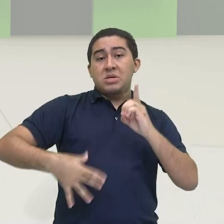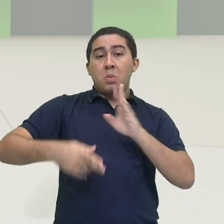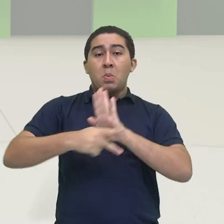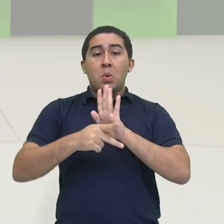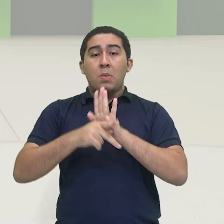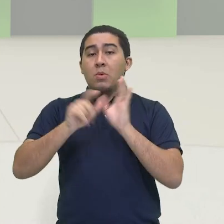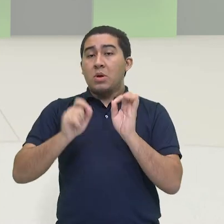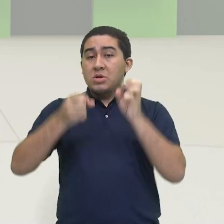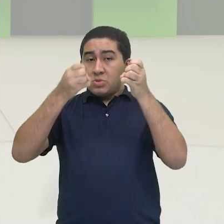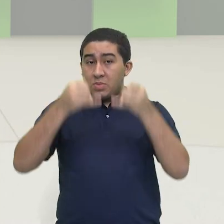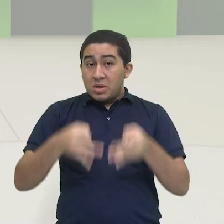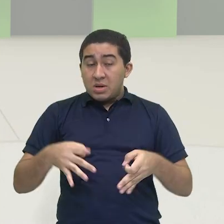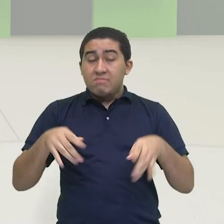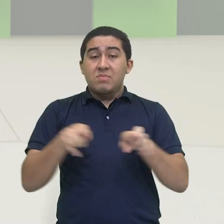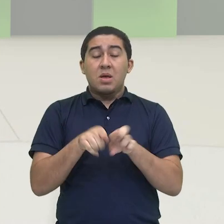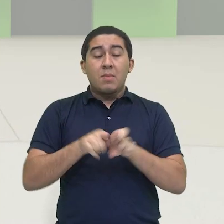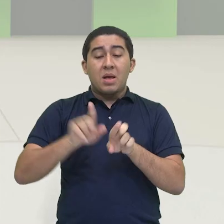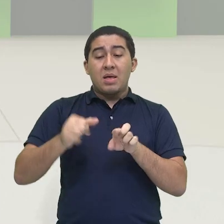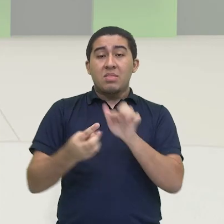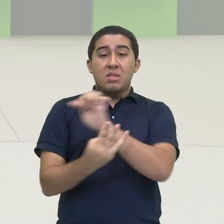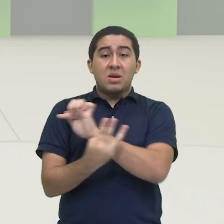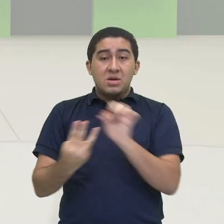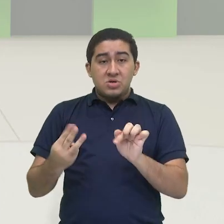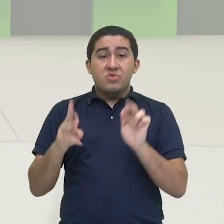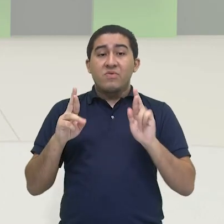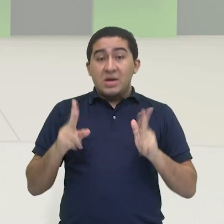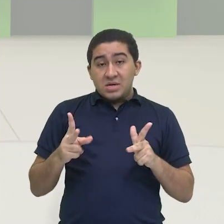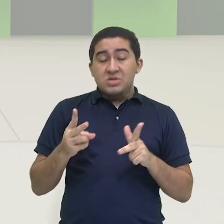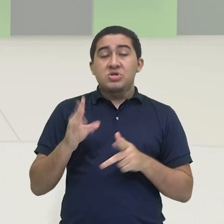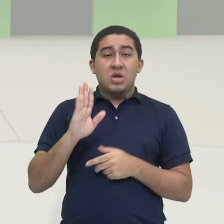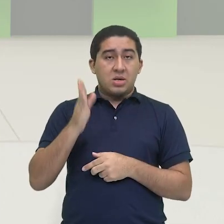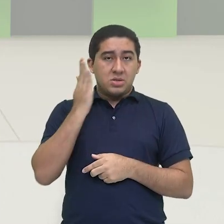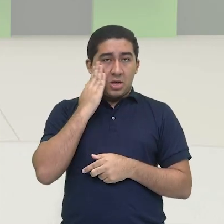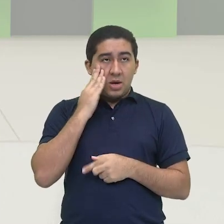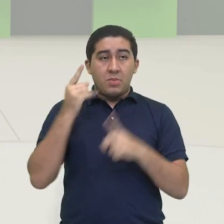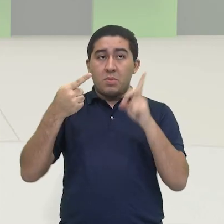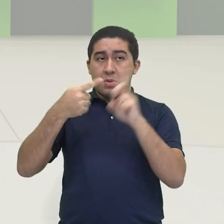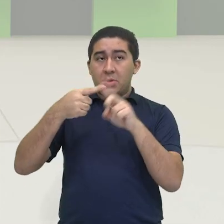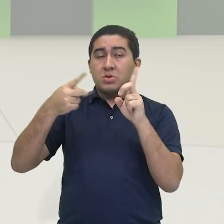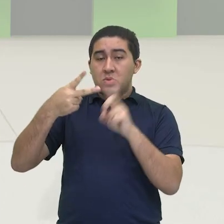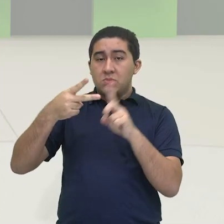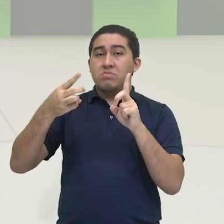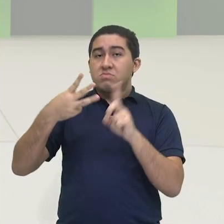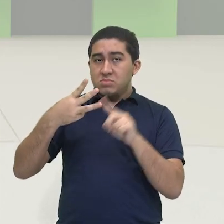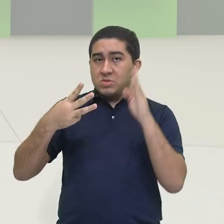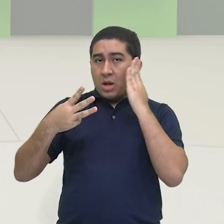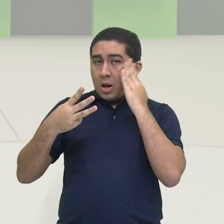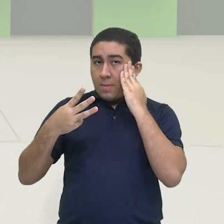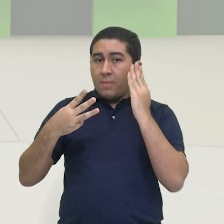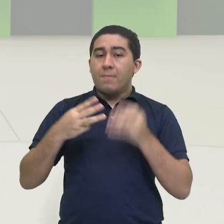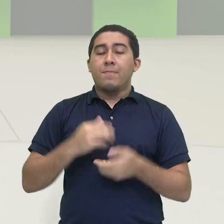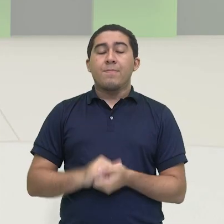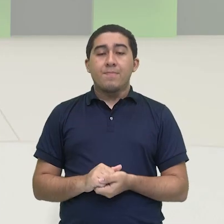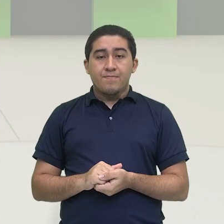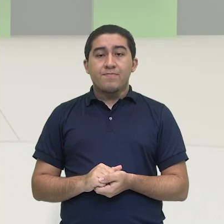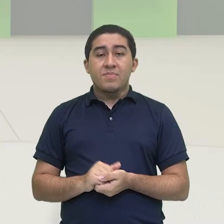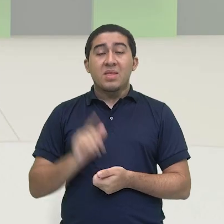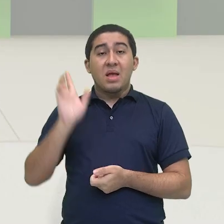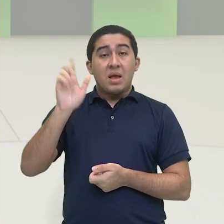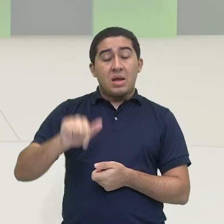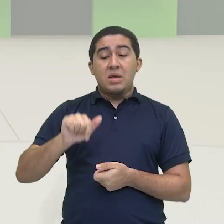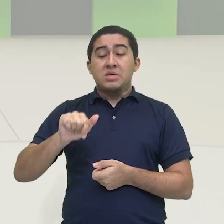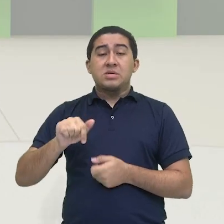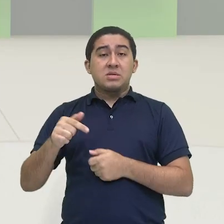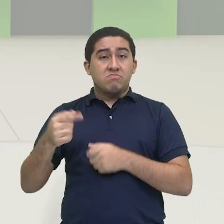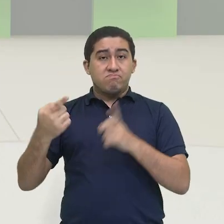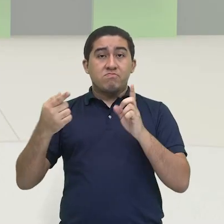que eles fazem é em 3 domínios diferentes: o macroscópico, o microscópico e o simbólico. Esses